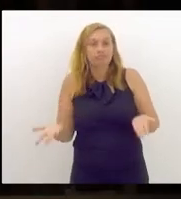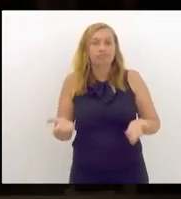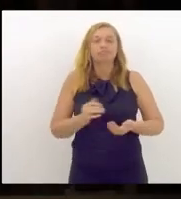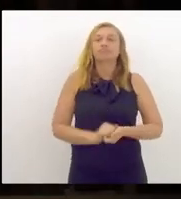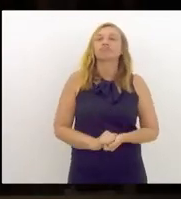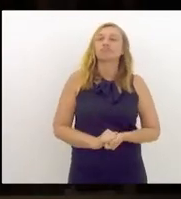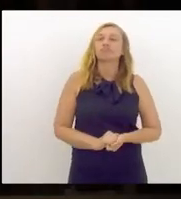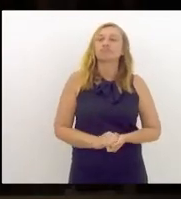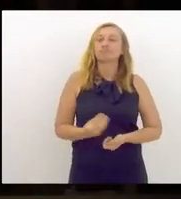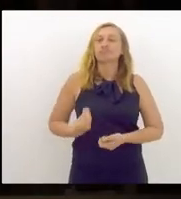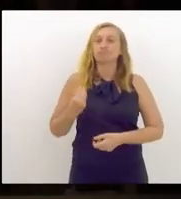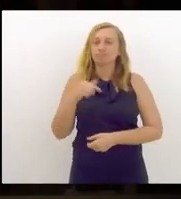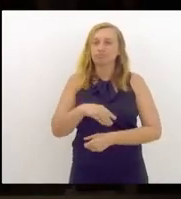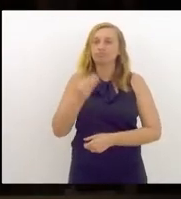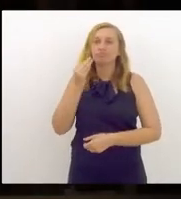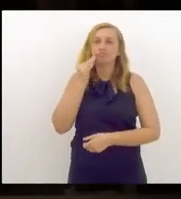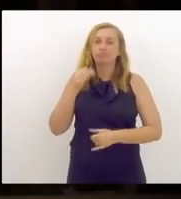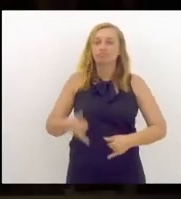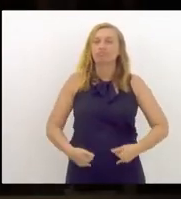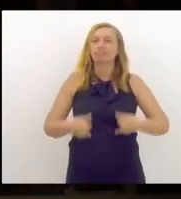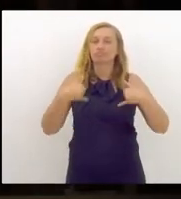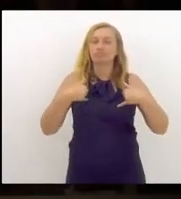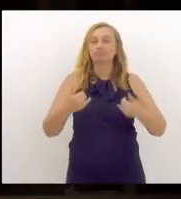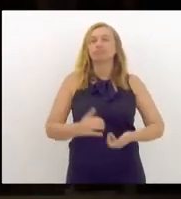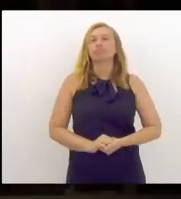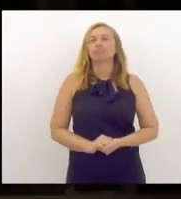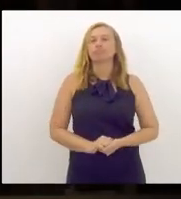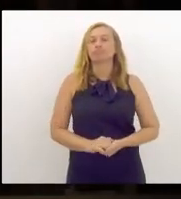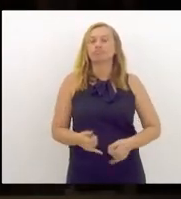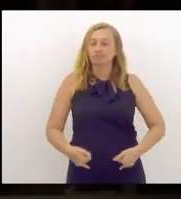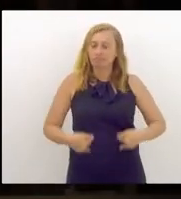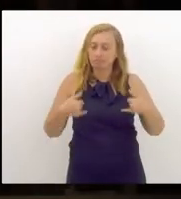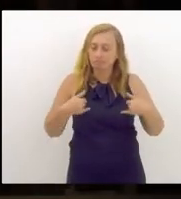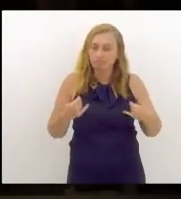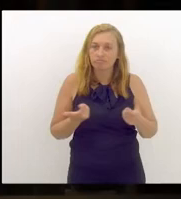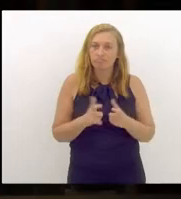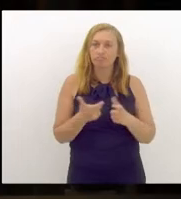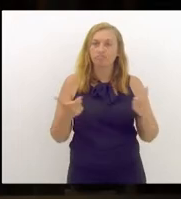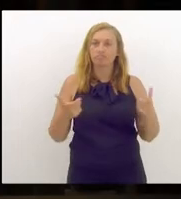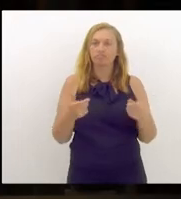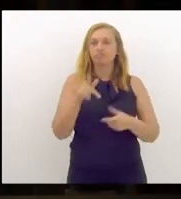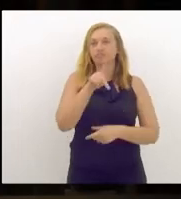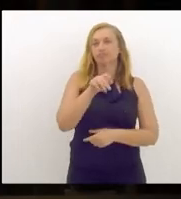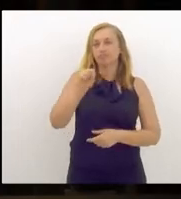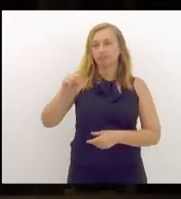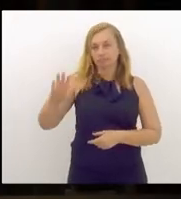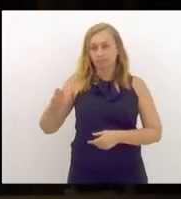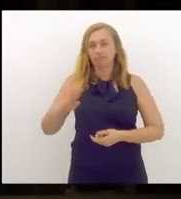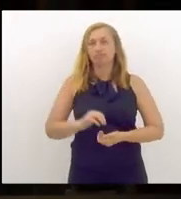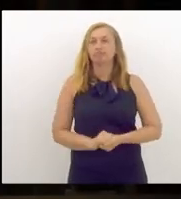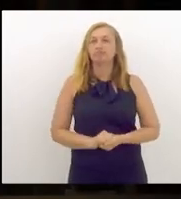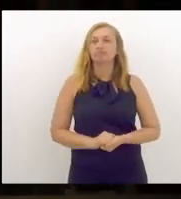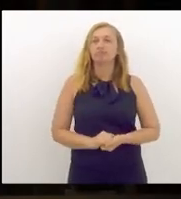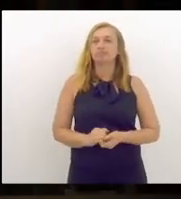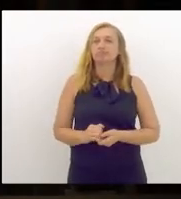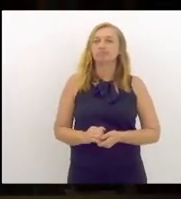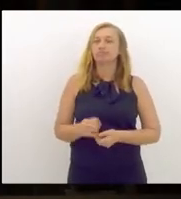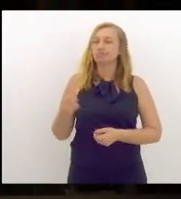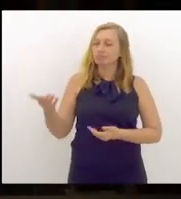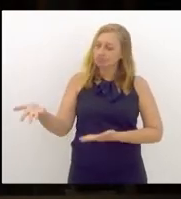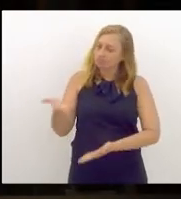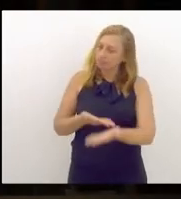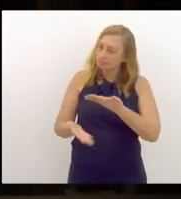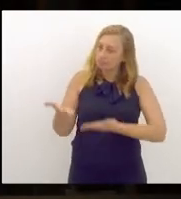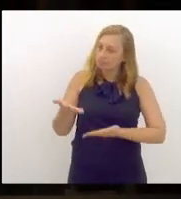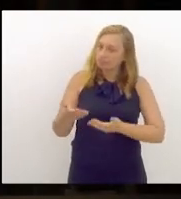estar aqui hoje Mônica para mim é um orgulho danado o orgulho enorme um orgulho para o PSB que em você uma parceira